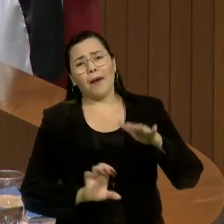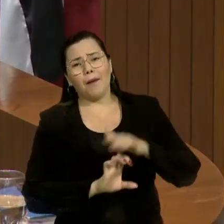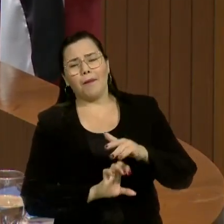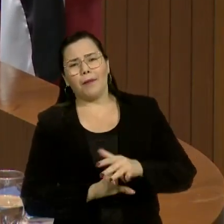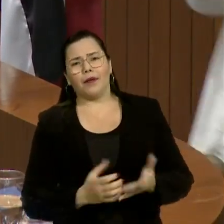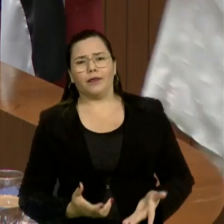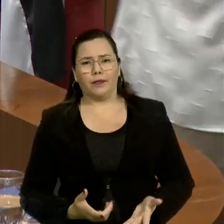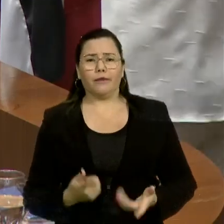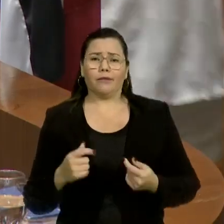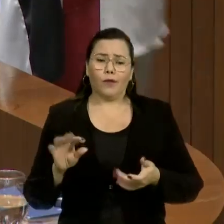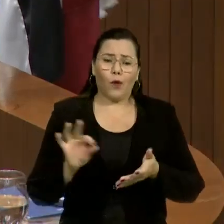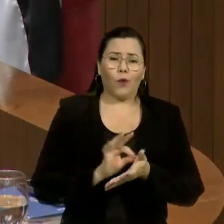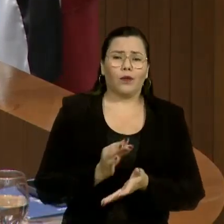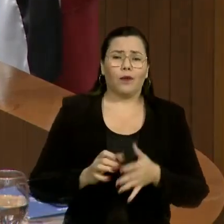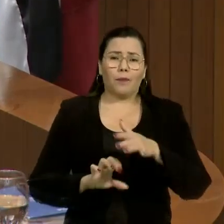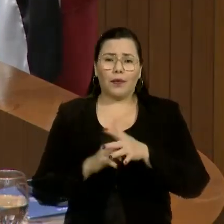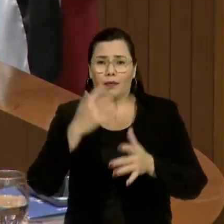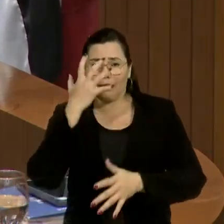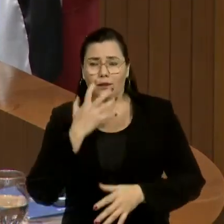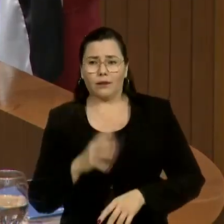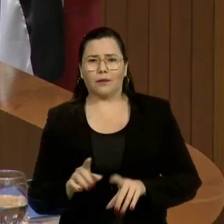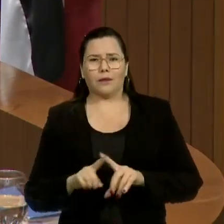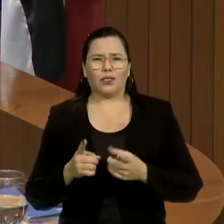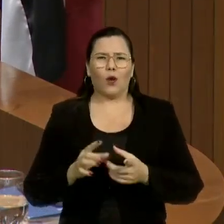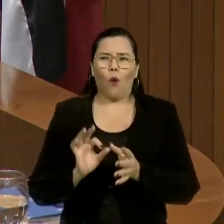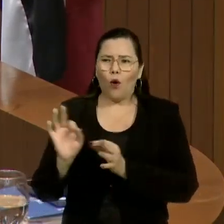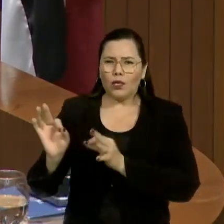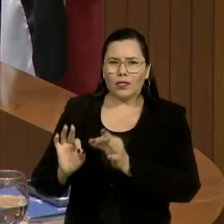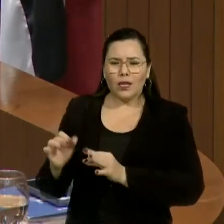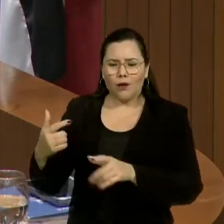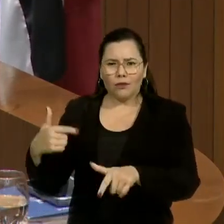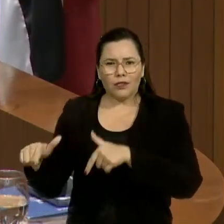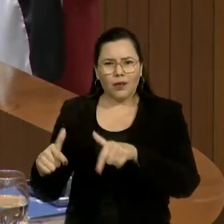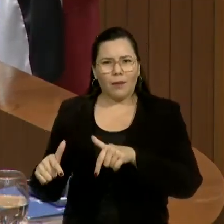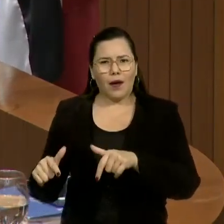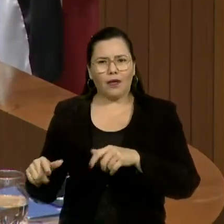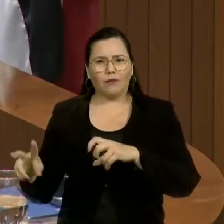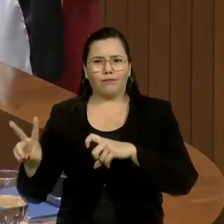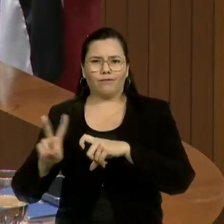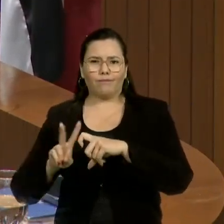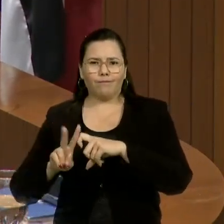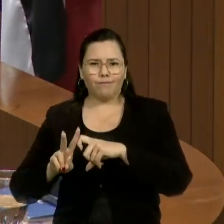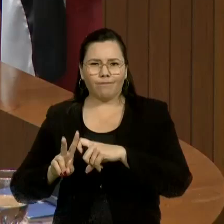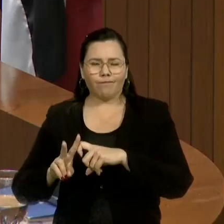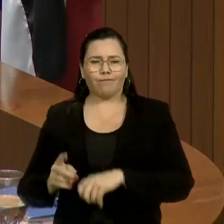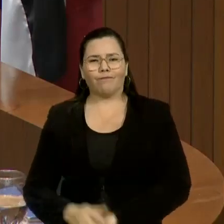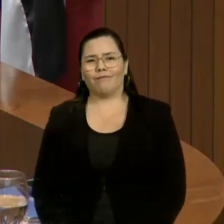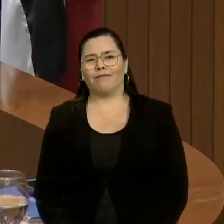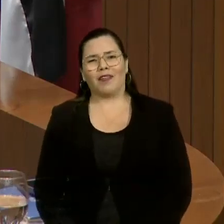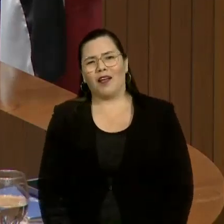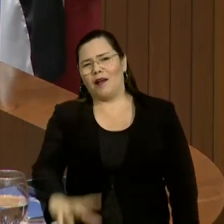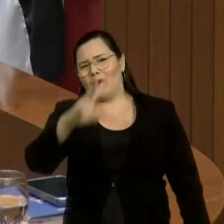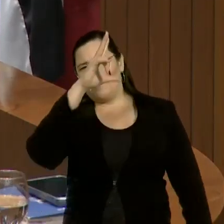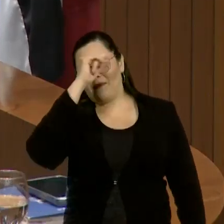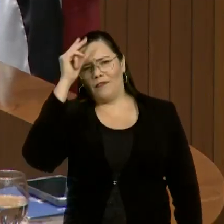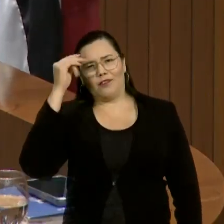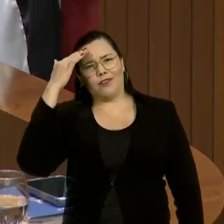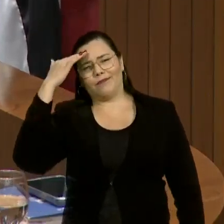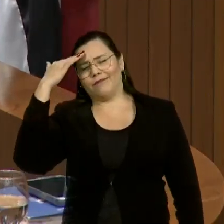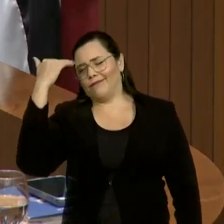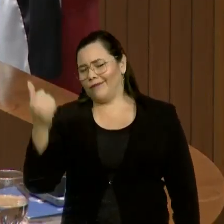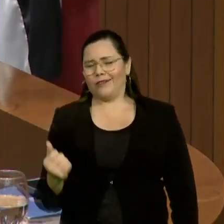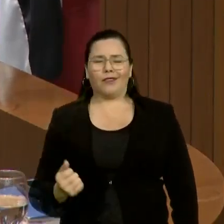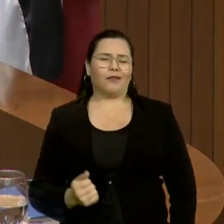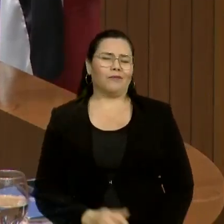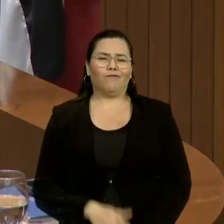idoneidade. Agora, organizar o serviço é coisa que o pessoal da prefeitura não sabe, não sabe mesmo, a prefeitura é uma